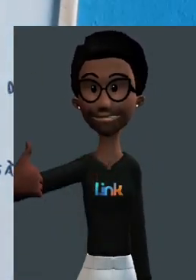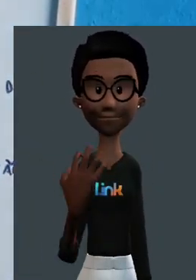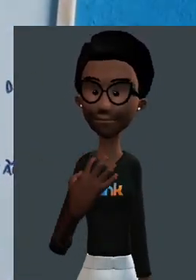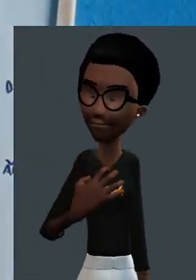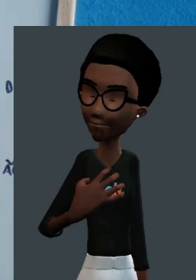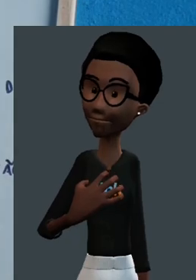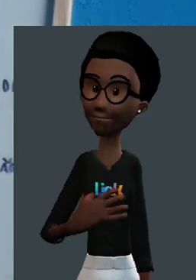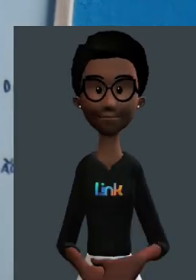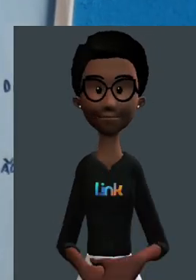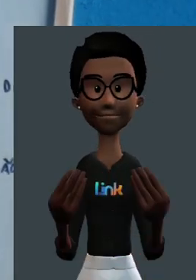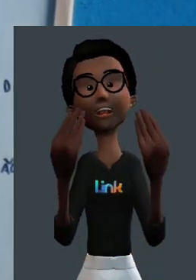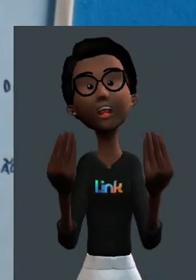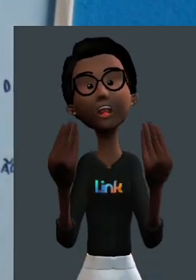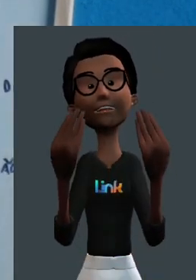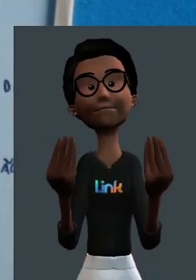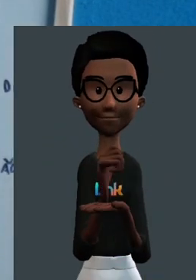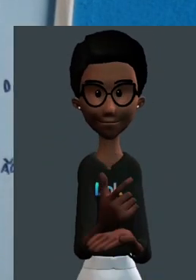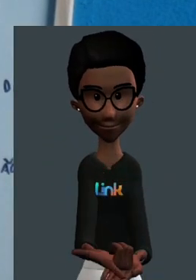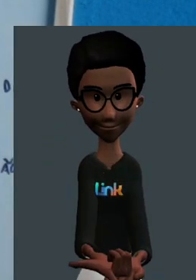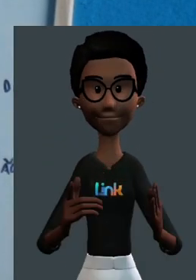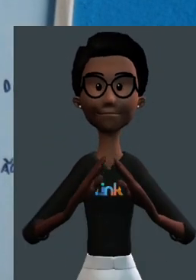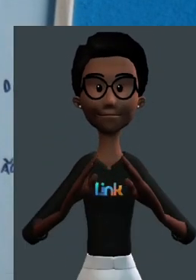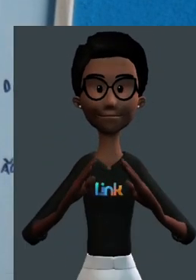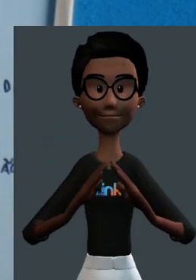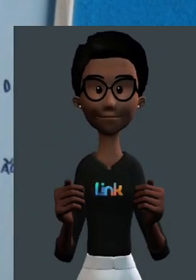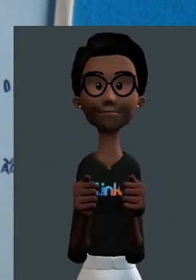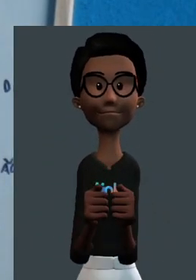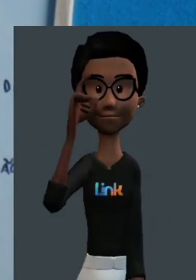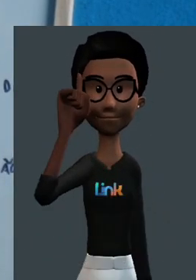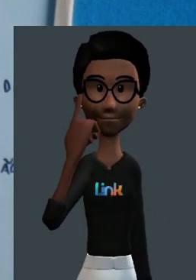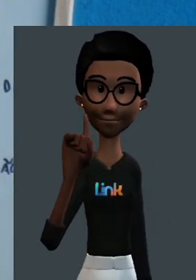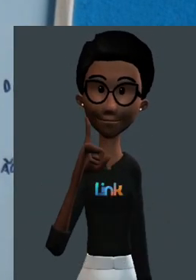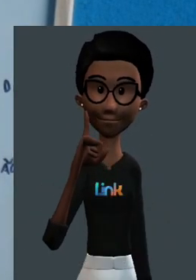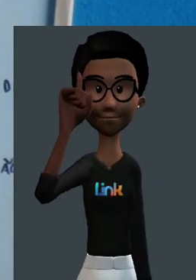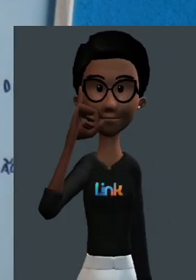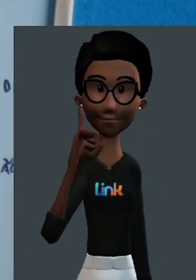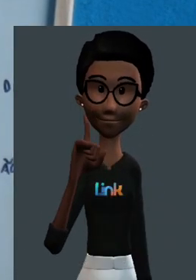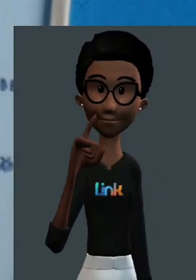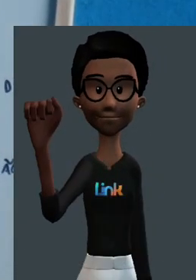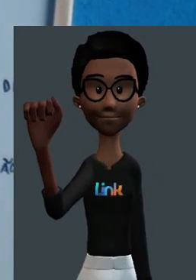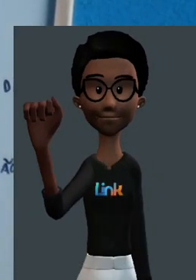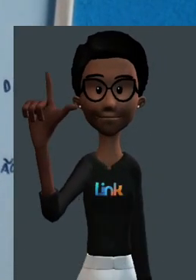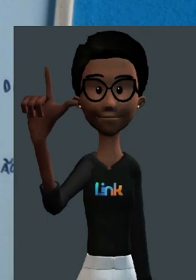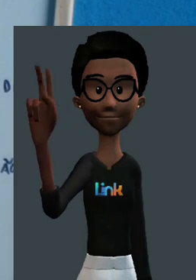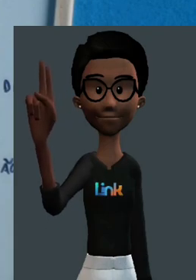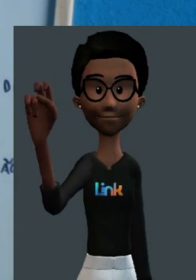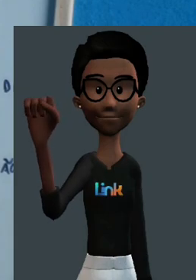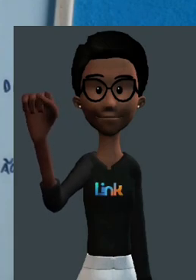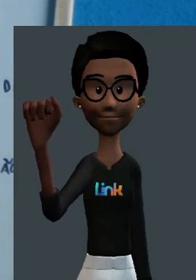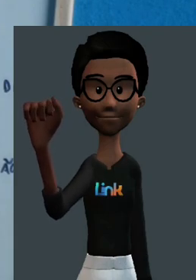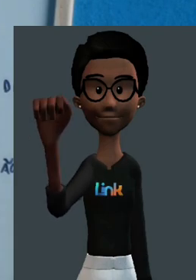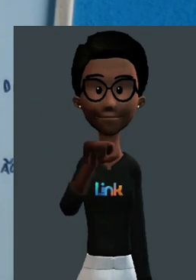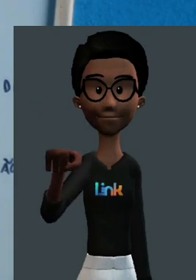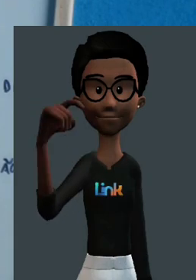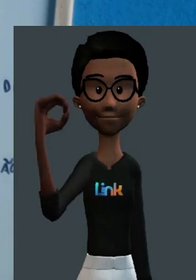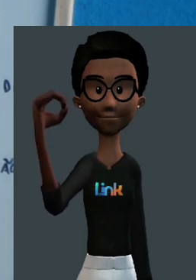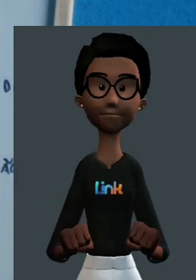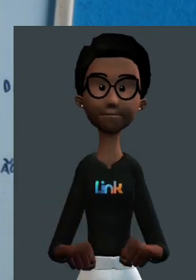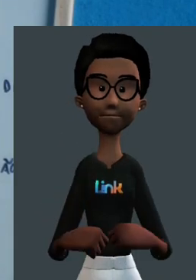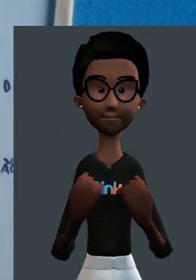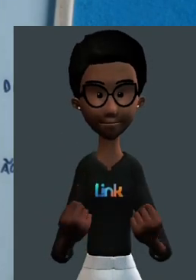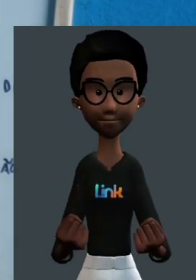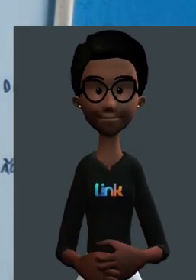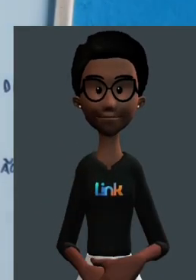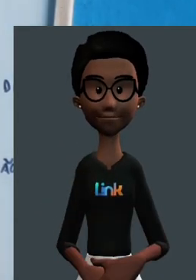duro. A metáfora, que é uma relação de semelhanças subentendida. Como por exemplo, o